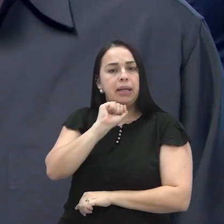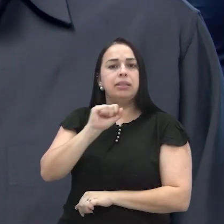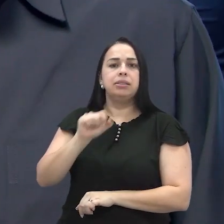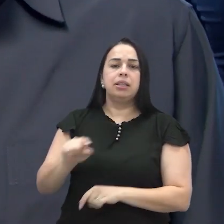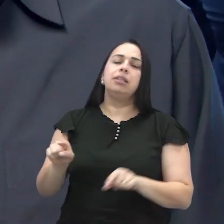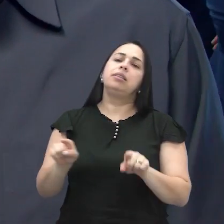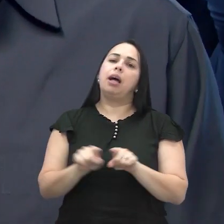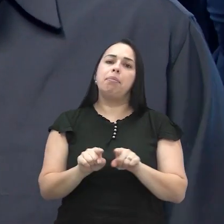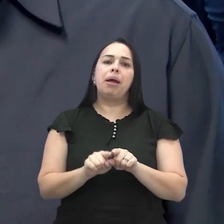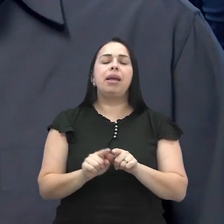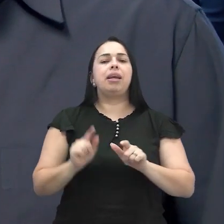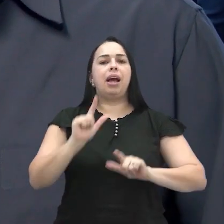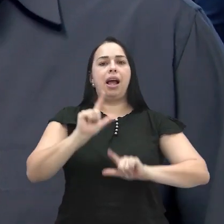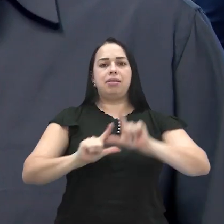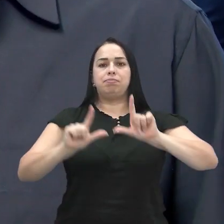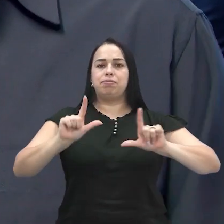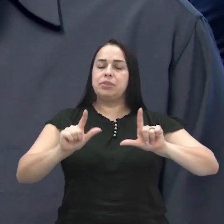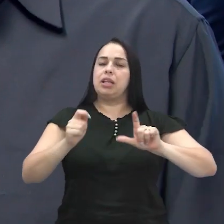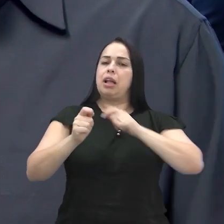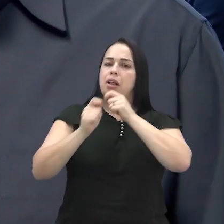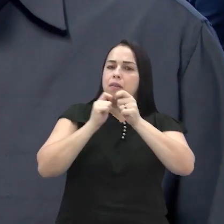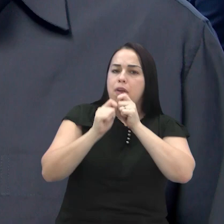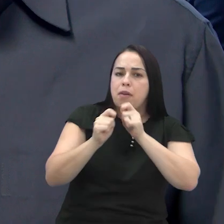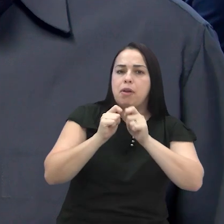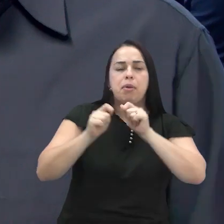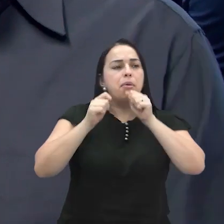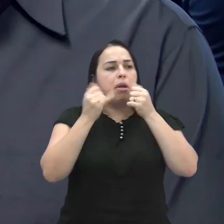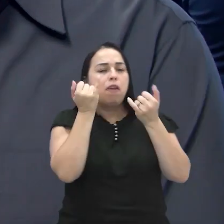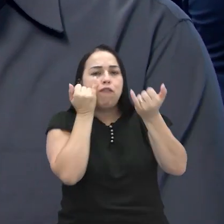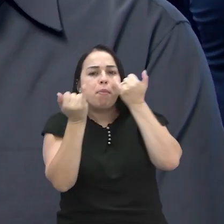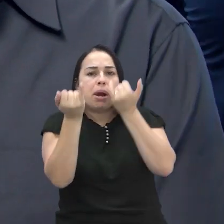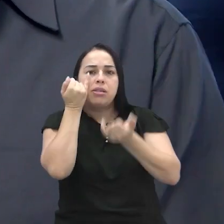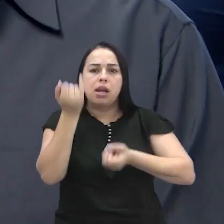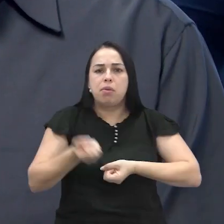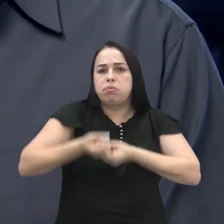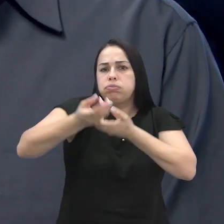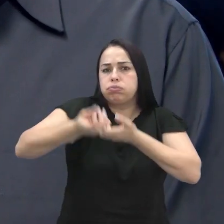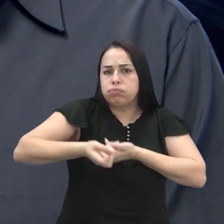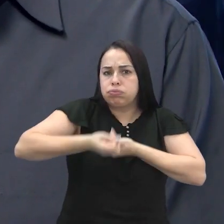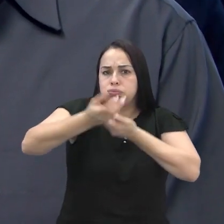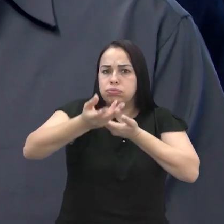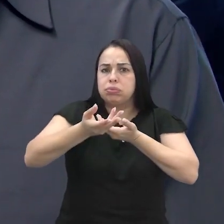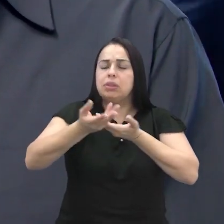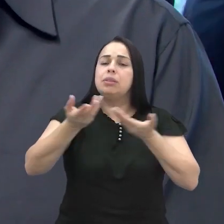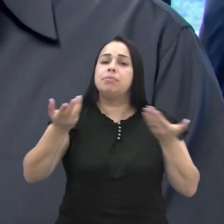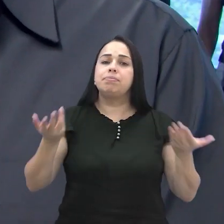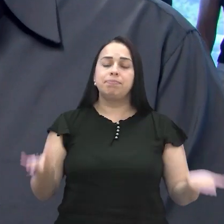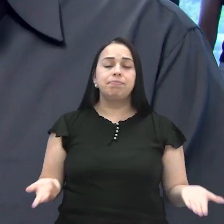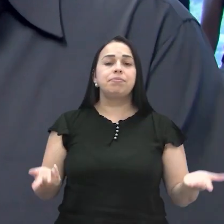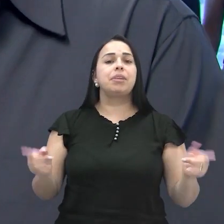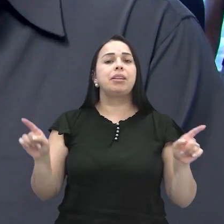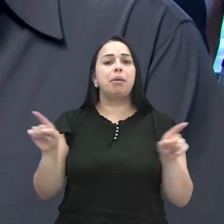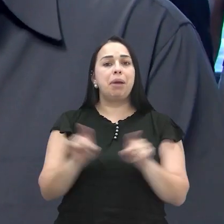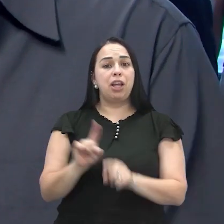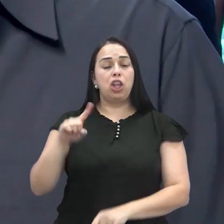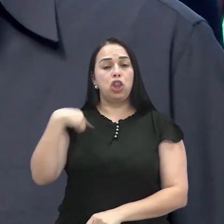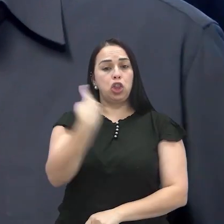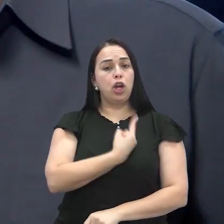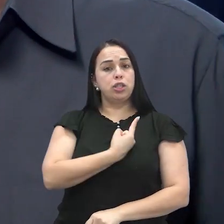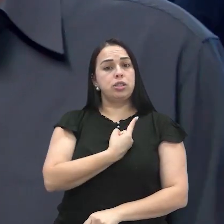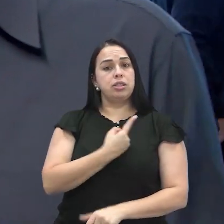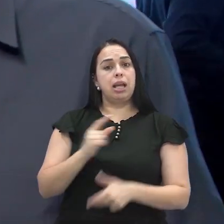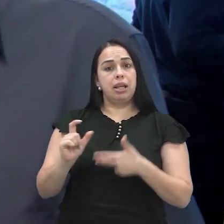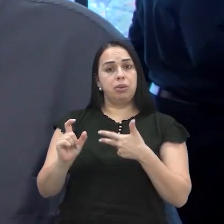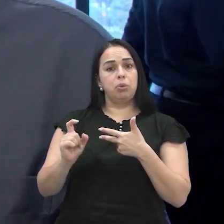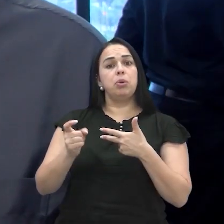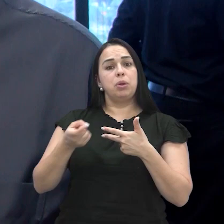comunidade, a imprensa que pode levar de uma maneira maior para todos os outros bairros, e também nós,